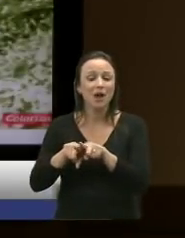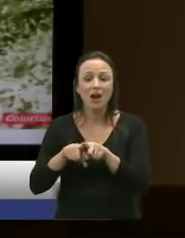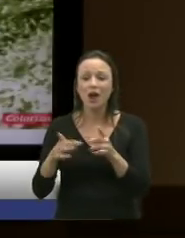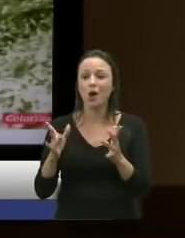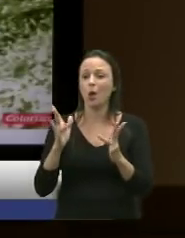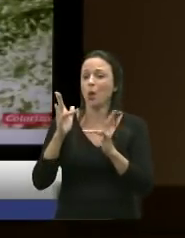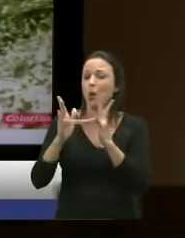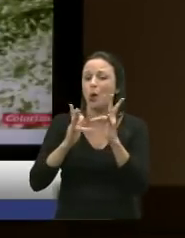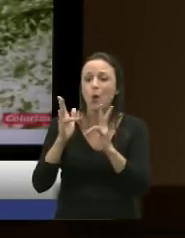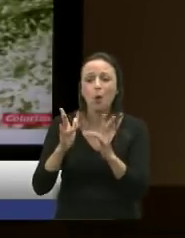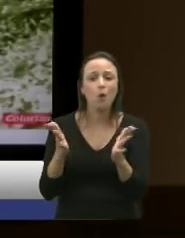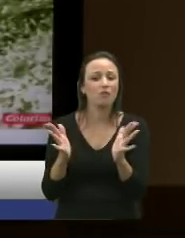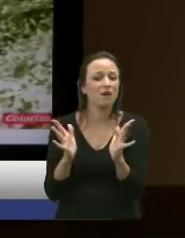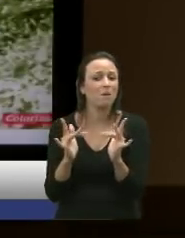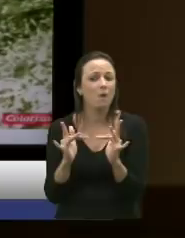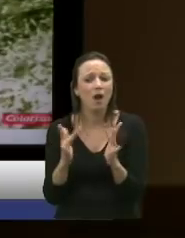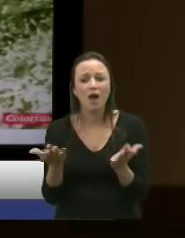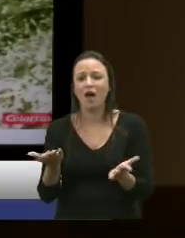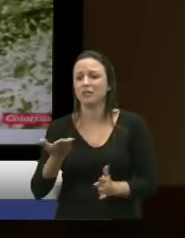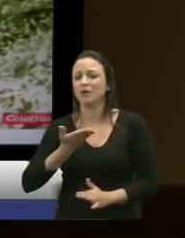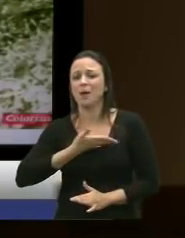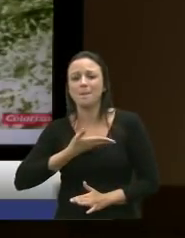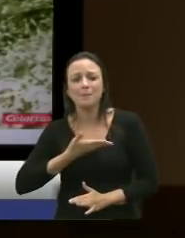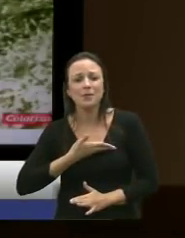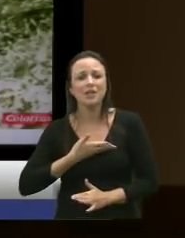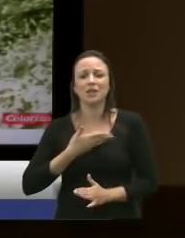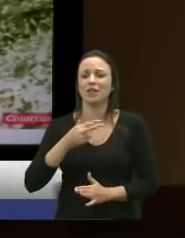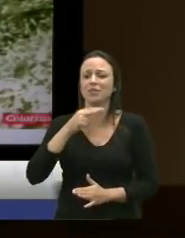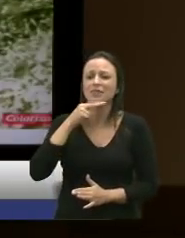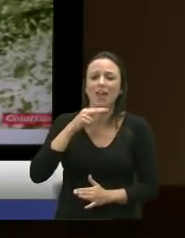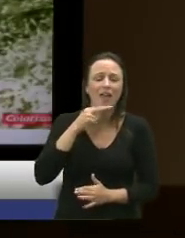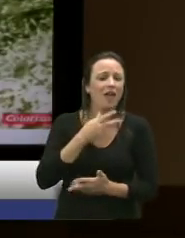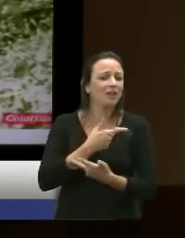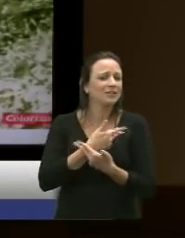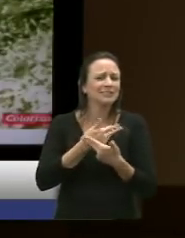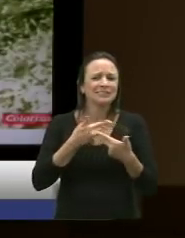noivos, são namorados, são amigos, são netos.